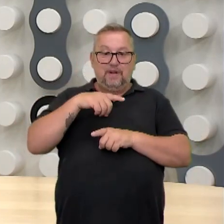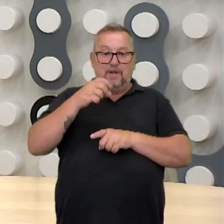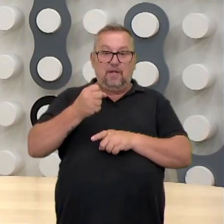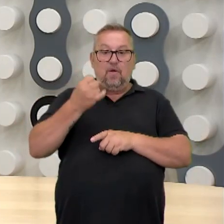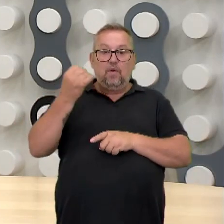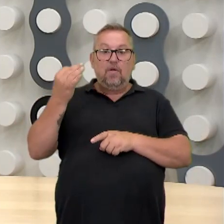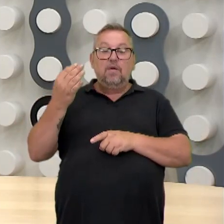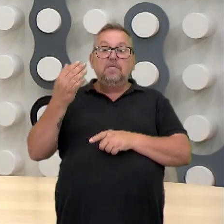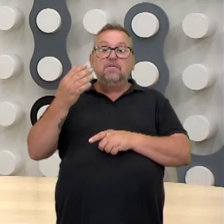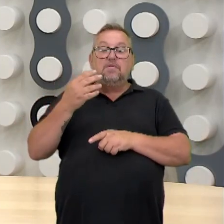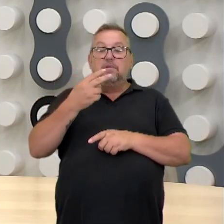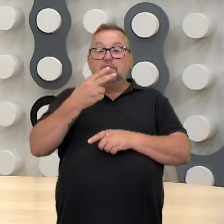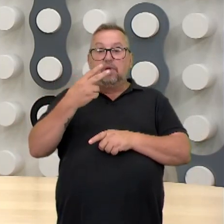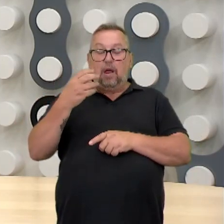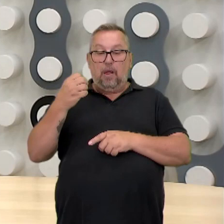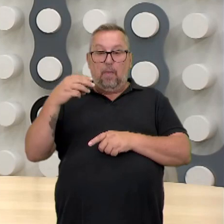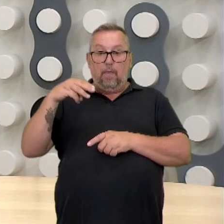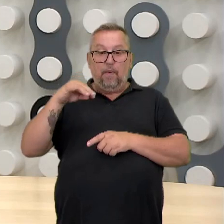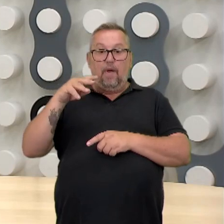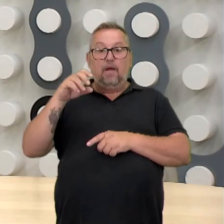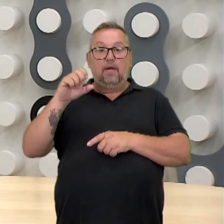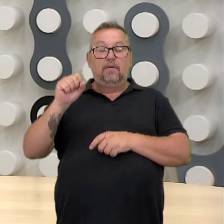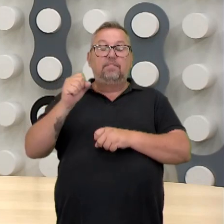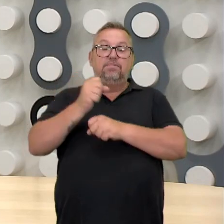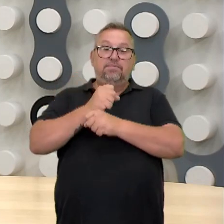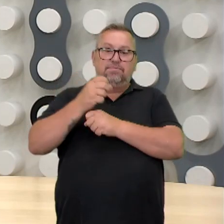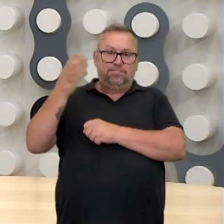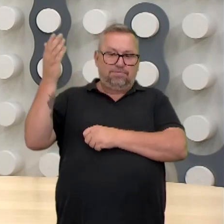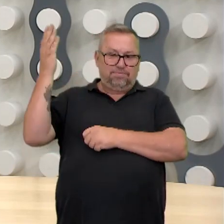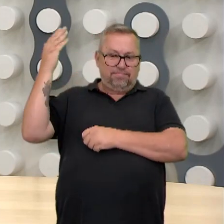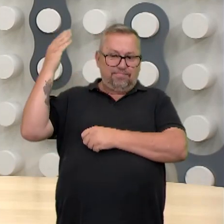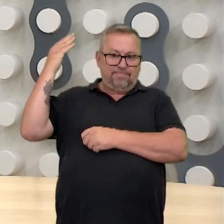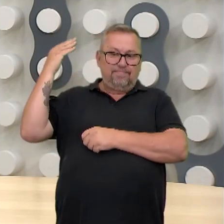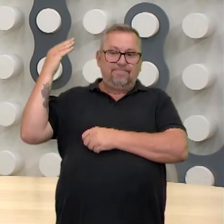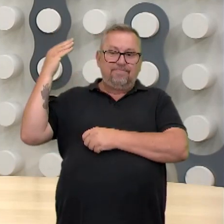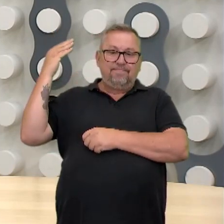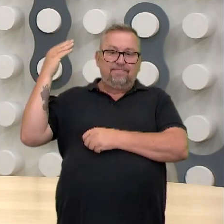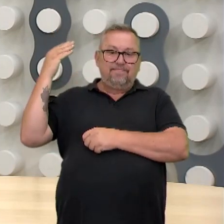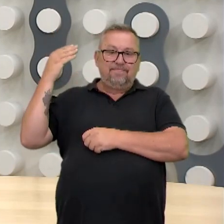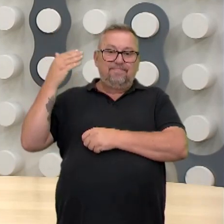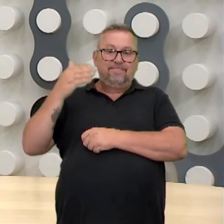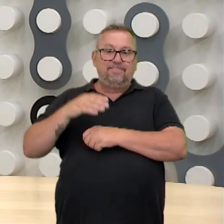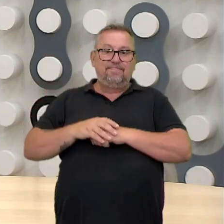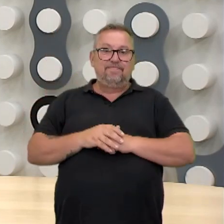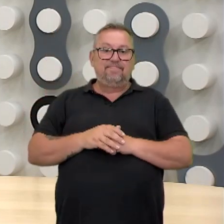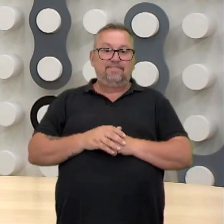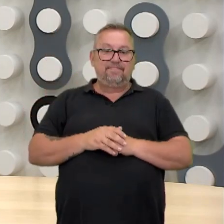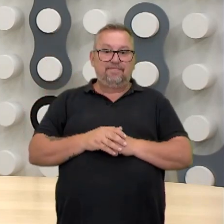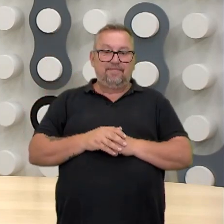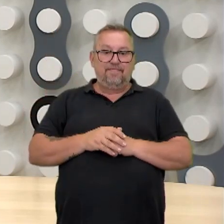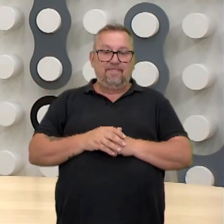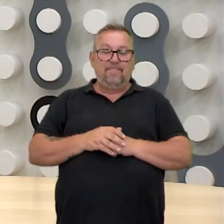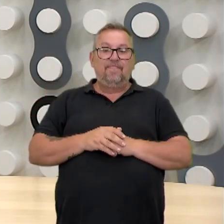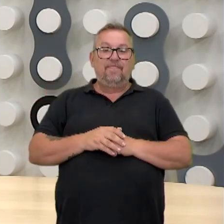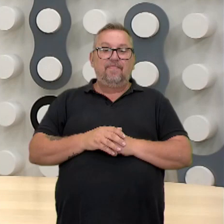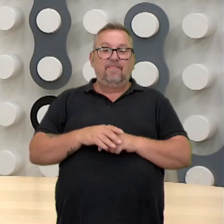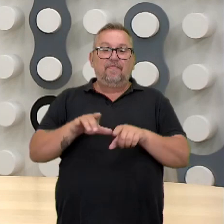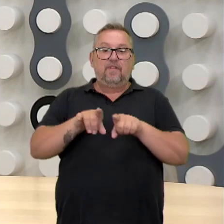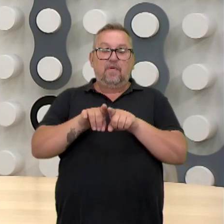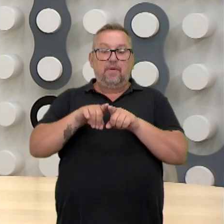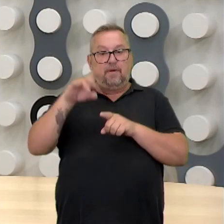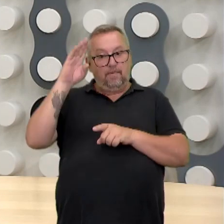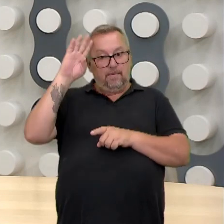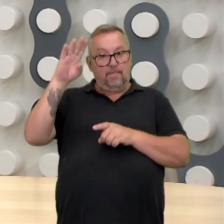quase 200 milhões de anos, né, 251 milhões de anos atrás até 65 milhões e meio de anos, né? E a